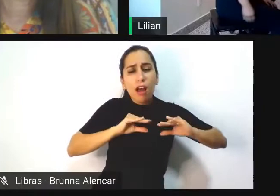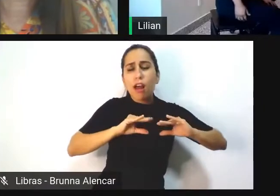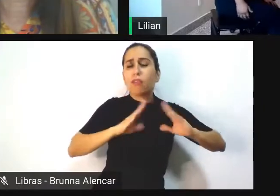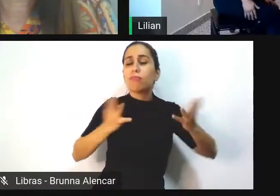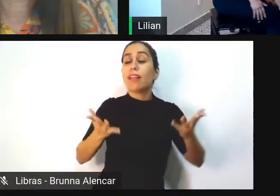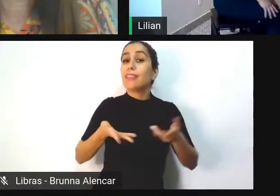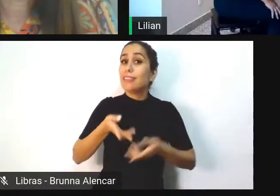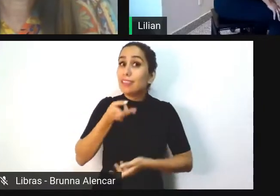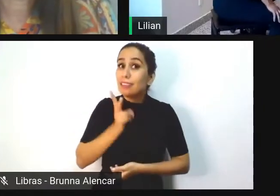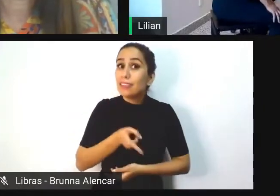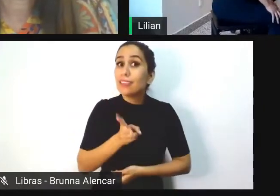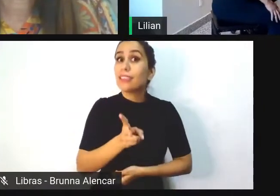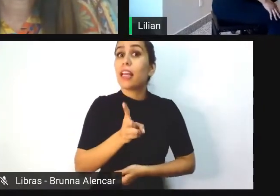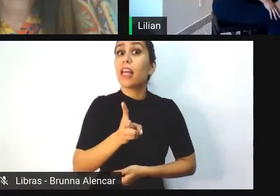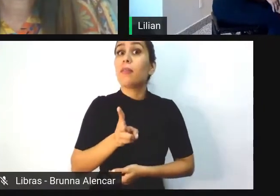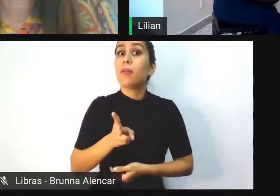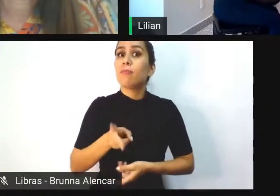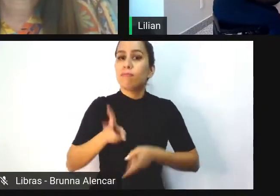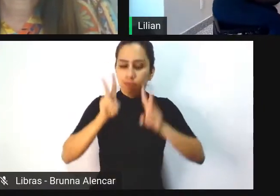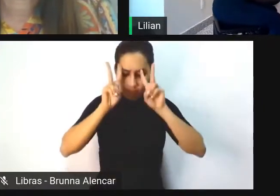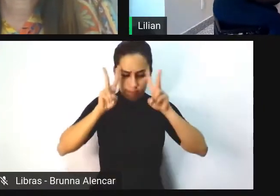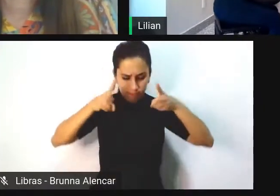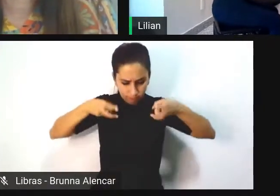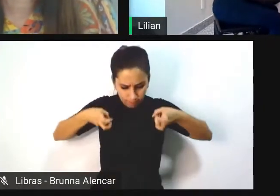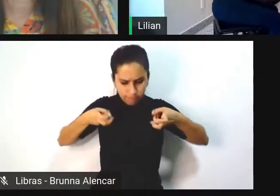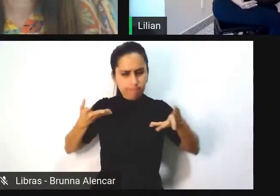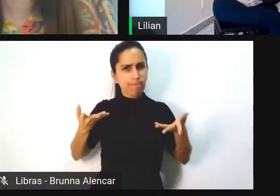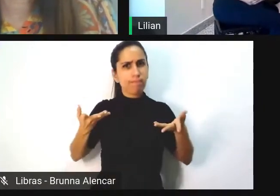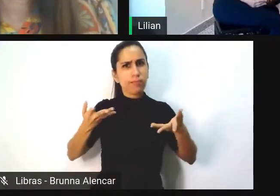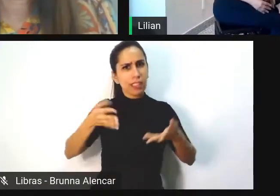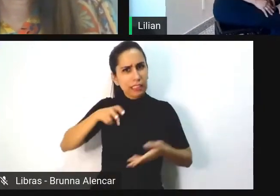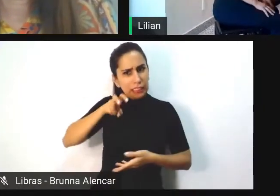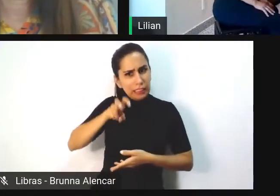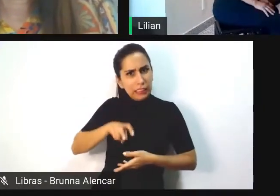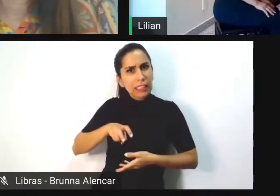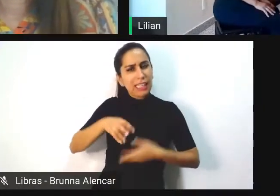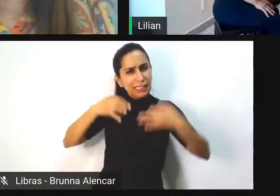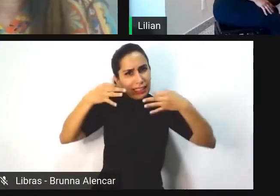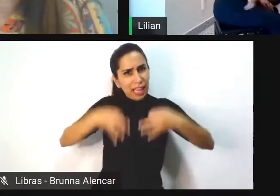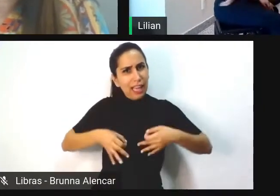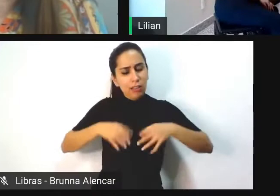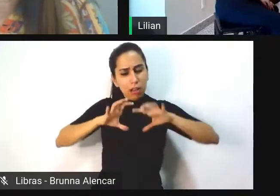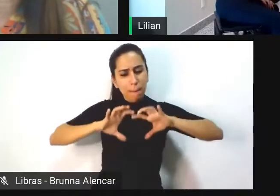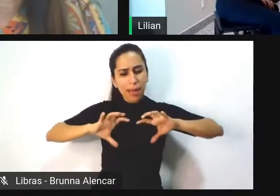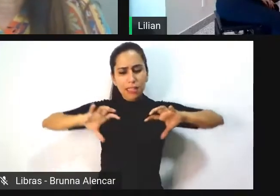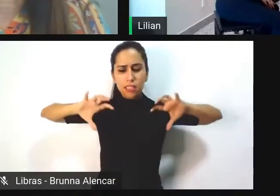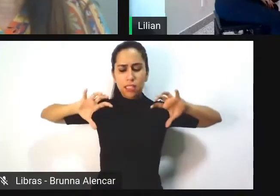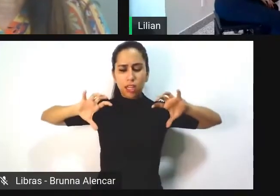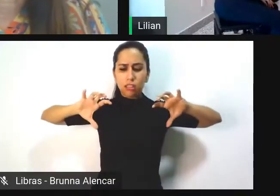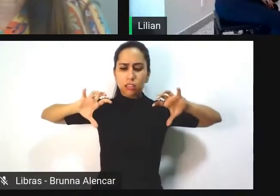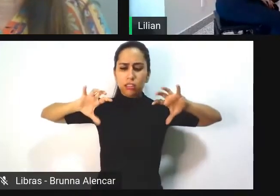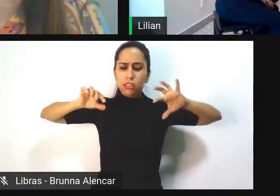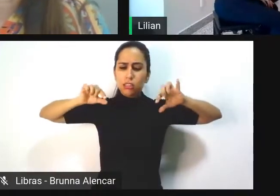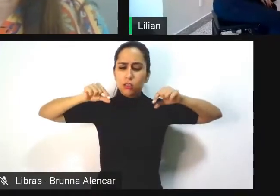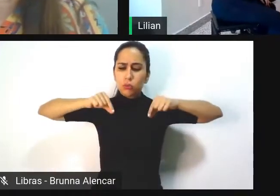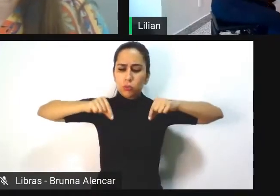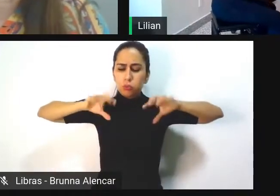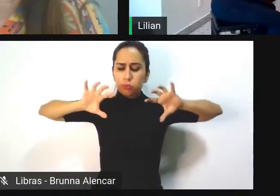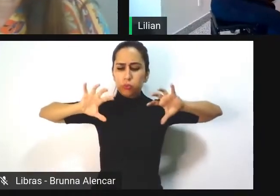sempre observar se vocês estão sentados sobre esses ossinhos, que chamam isso, e se você